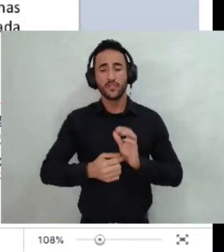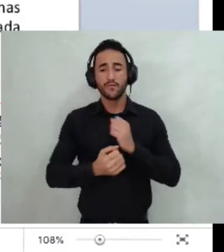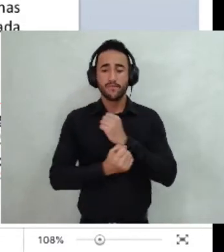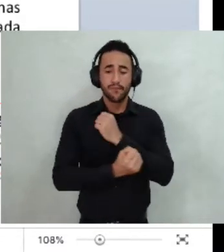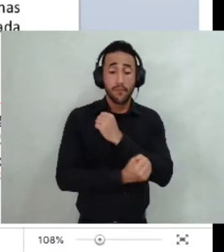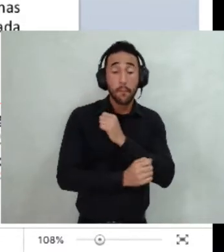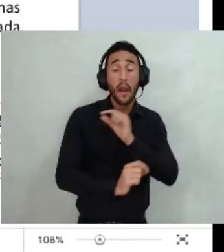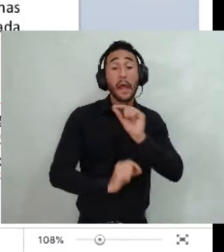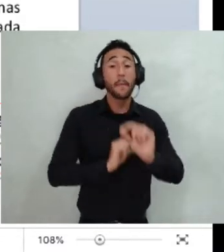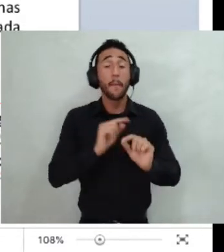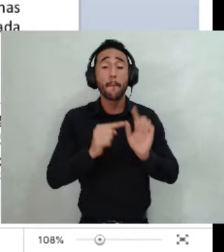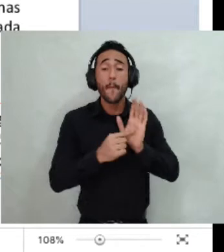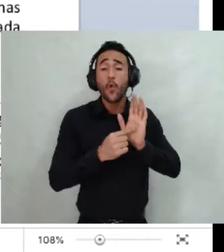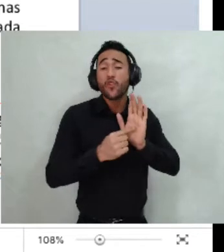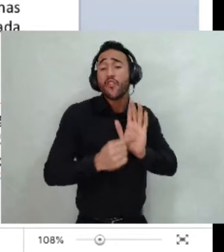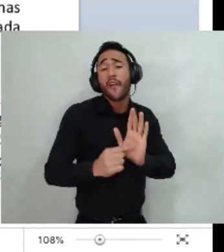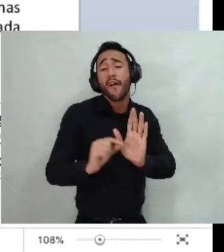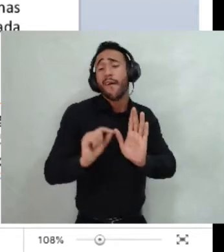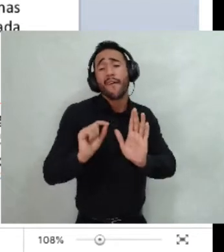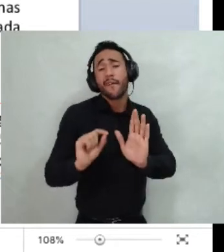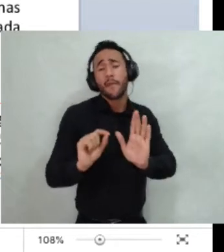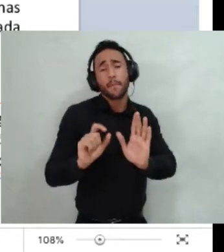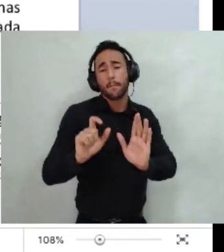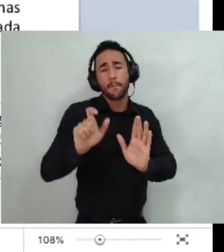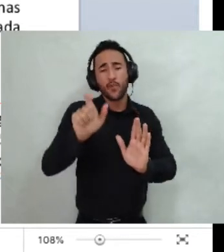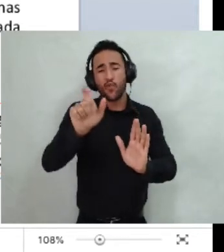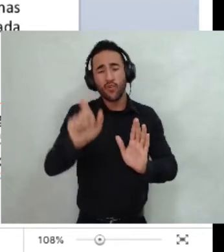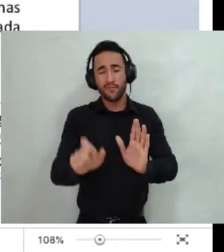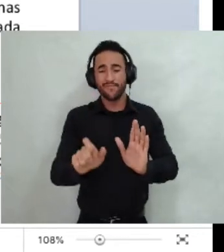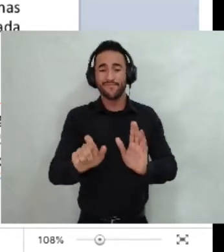identificar esses pacientes. E aqui,